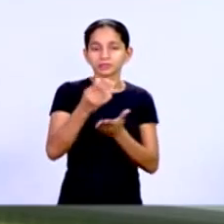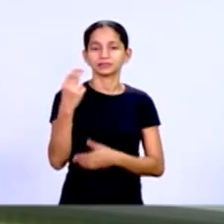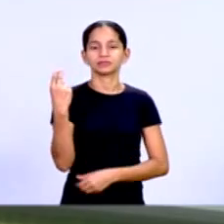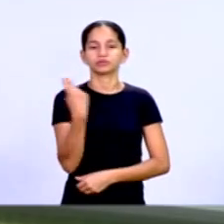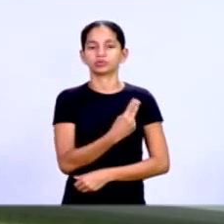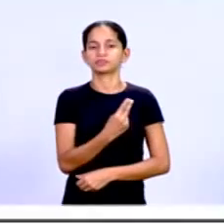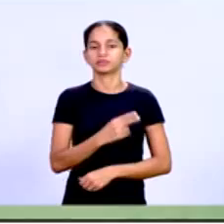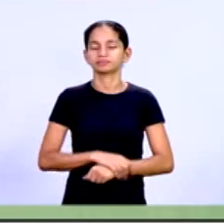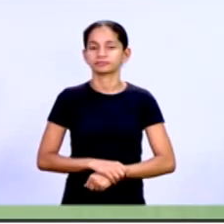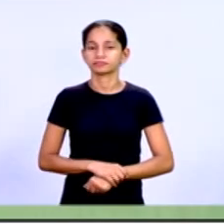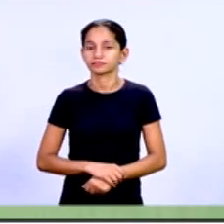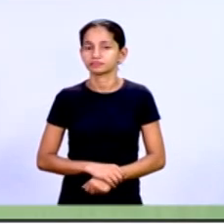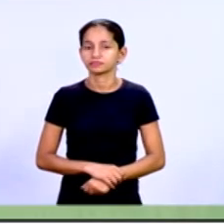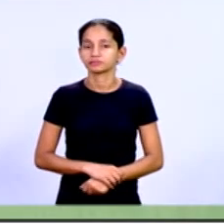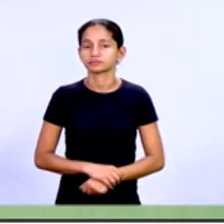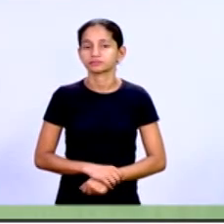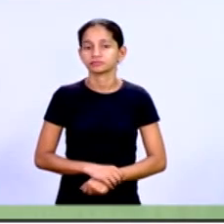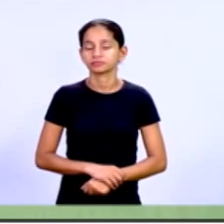frente.